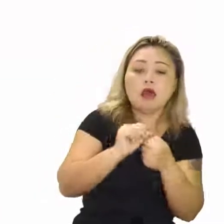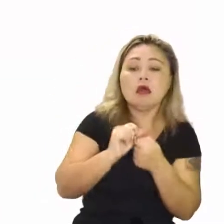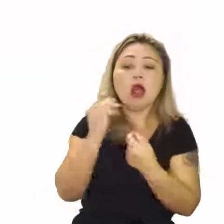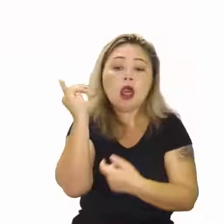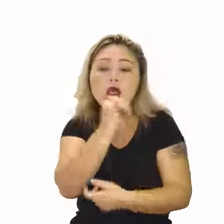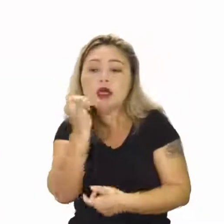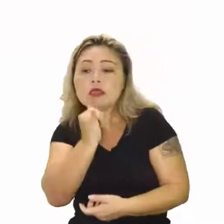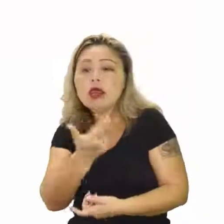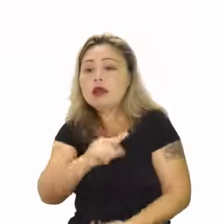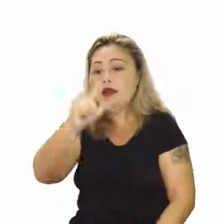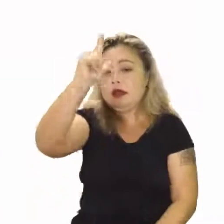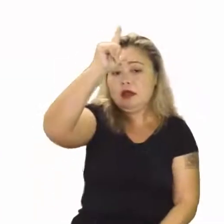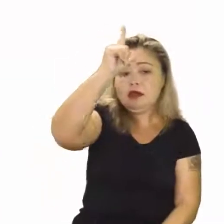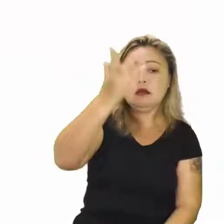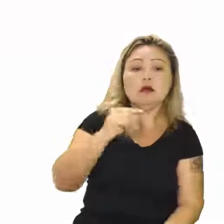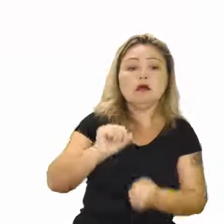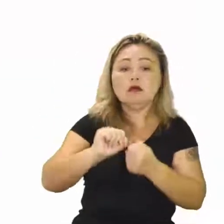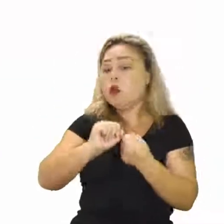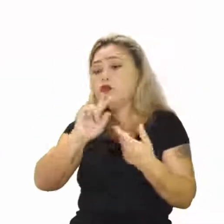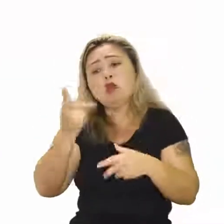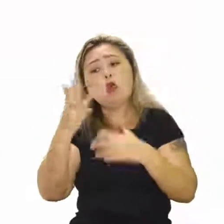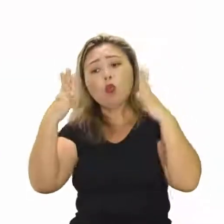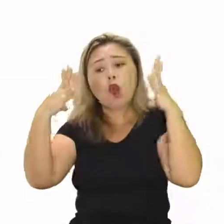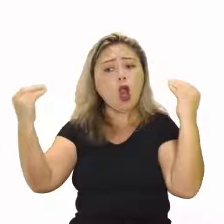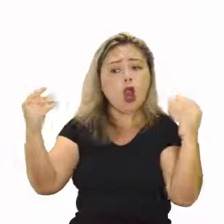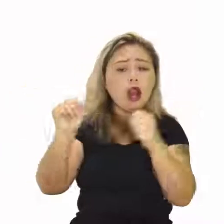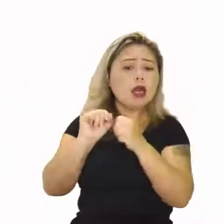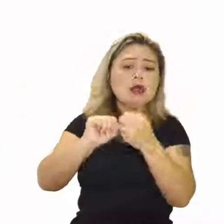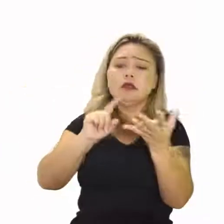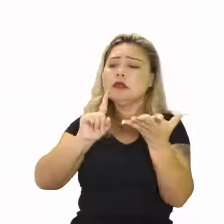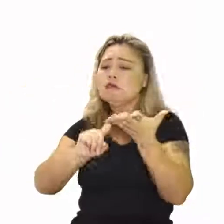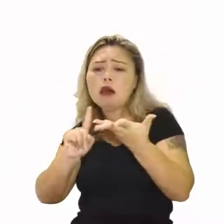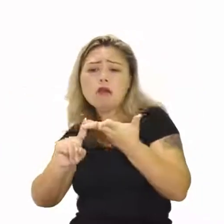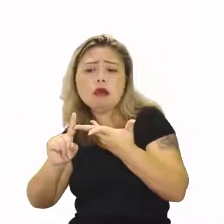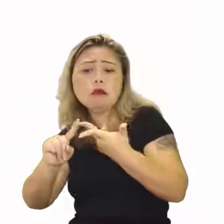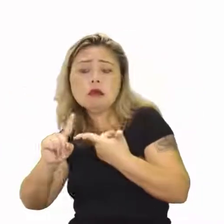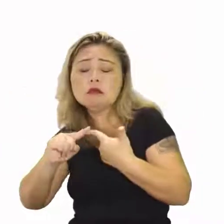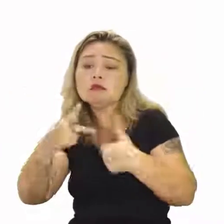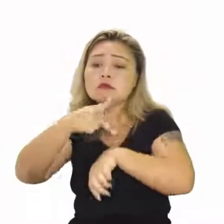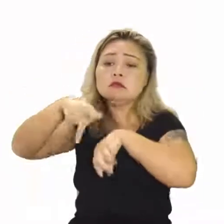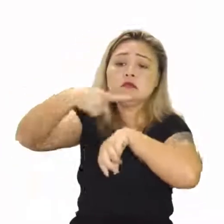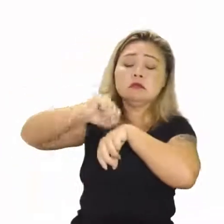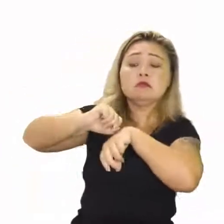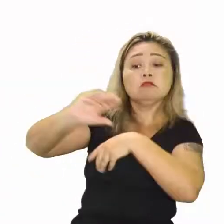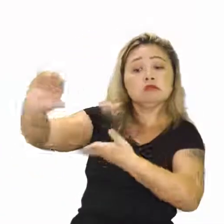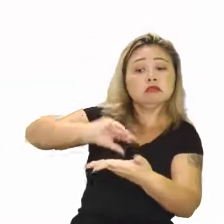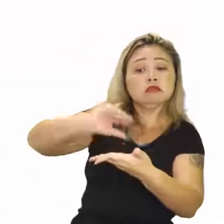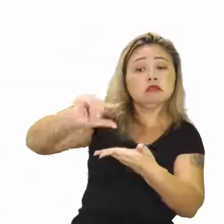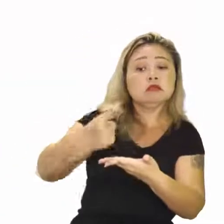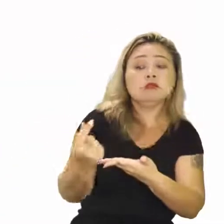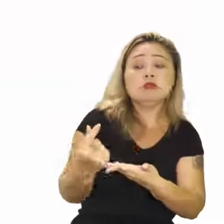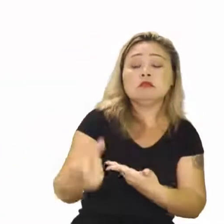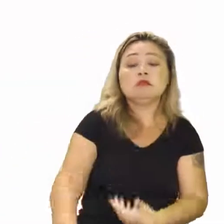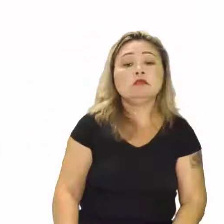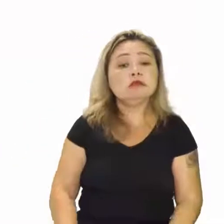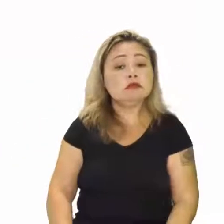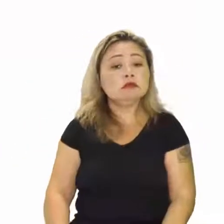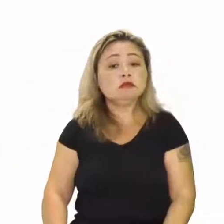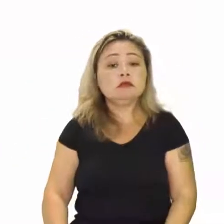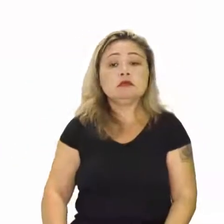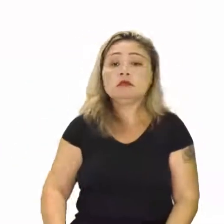Alemanha Ocidental, né? Holanda, Bélgica e outros países aí que foram beneficiados com esse recurso. É